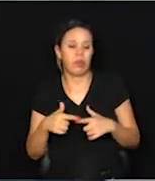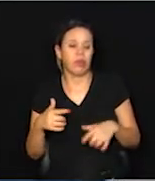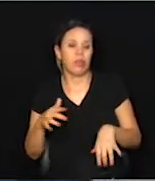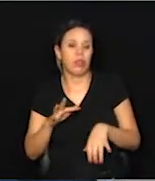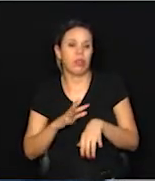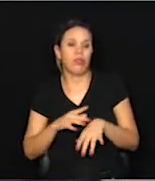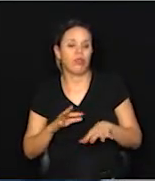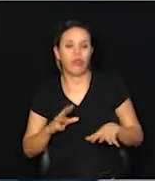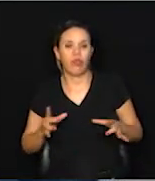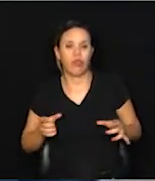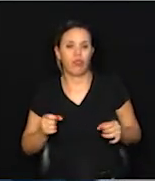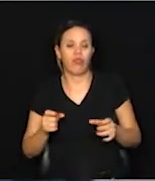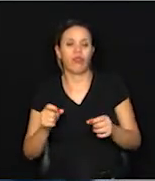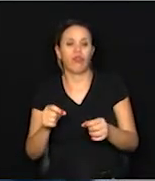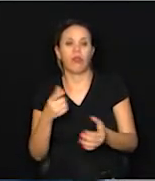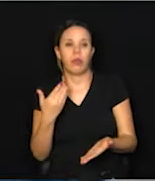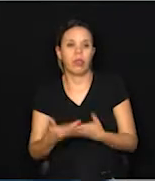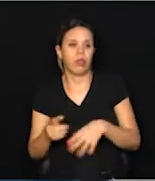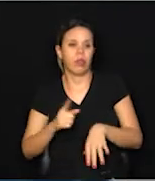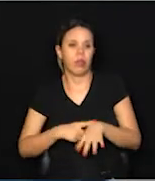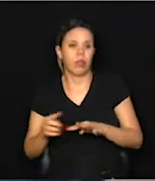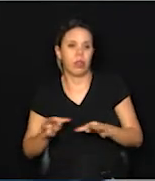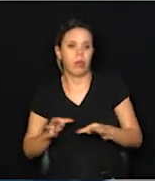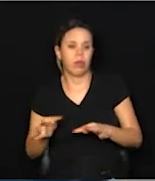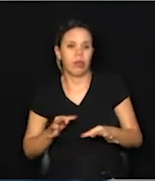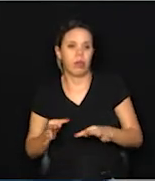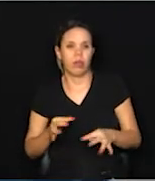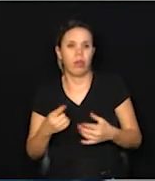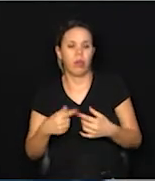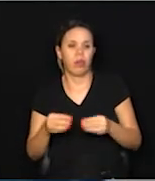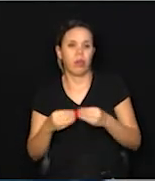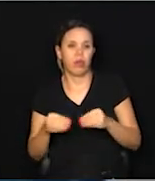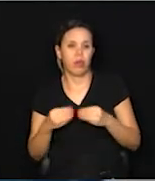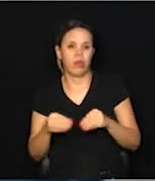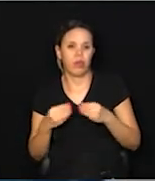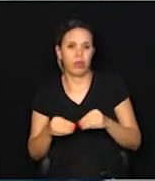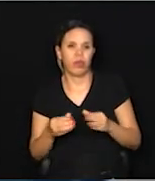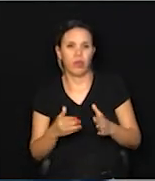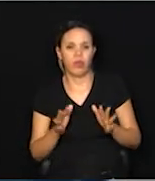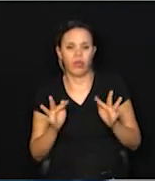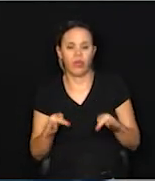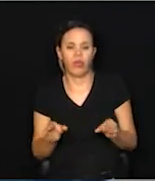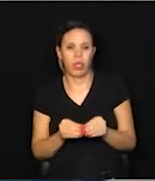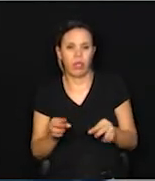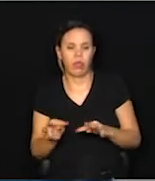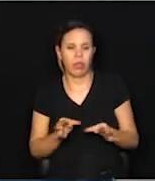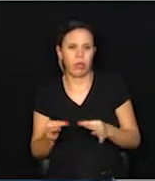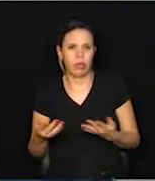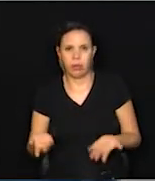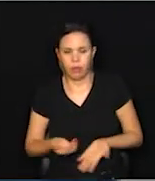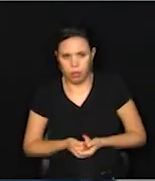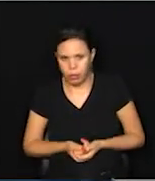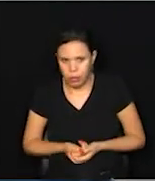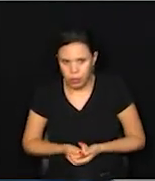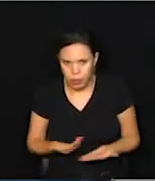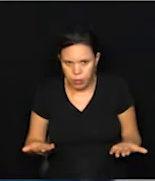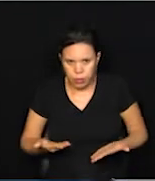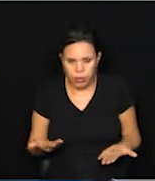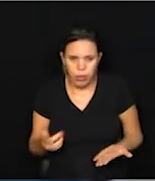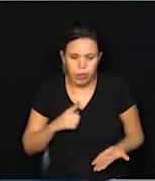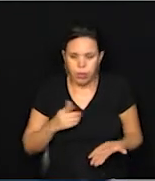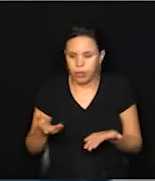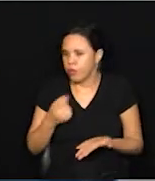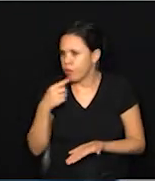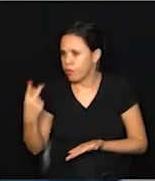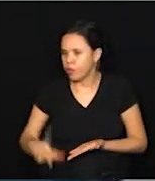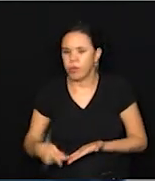time de tratamento, às vezes isso tem um comprometimento na fase final do tratamento. Então, hoje, nós temos aqui em